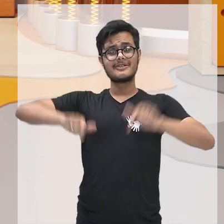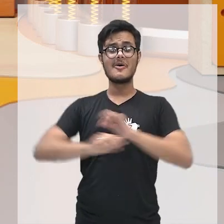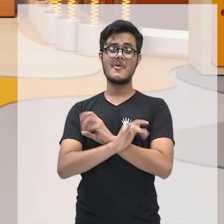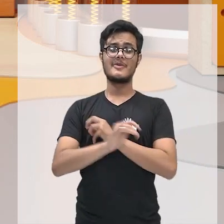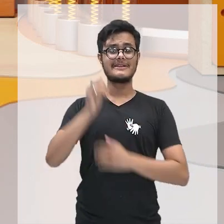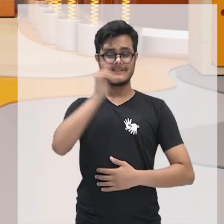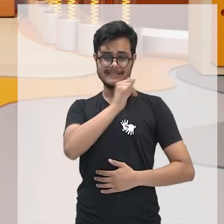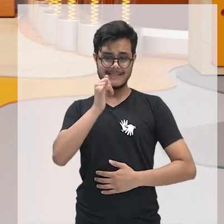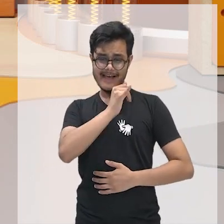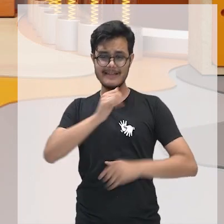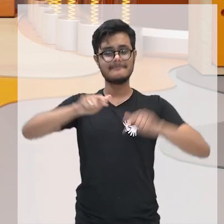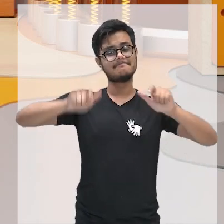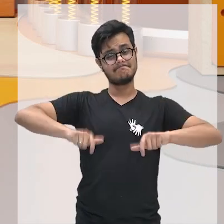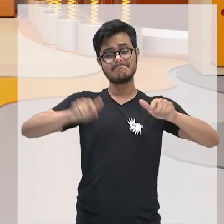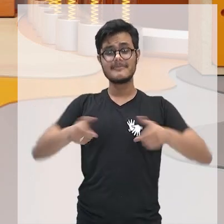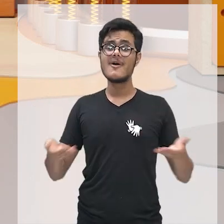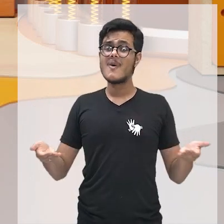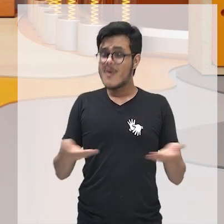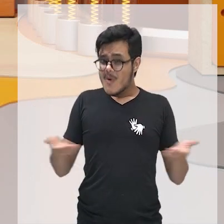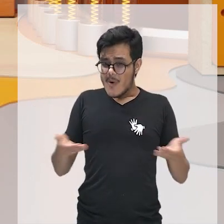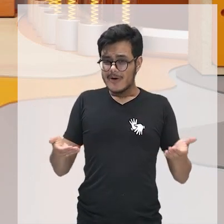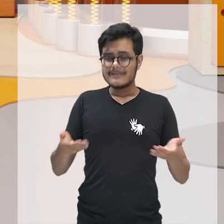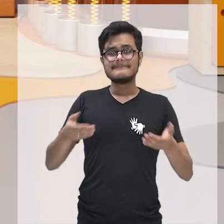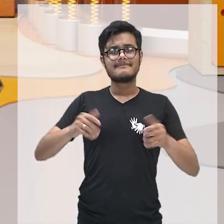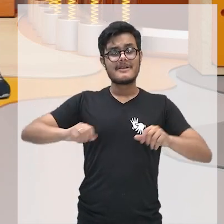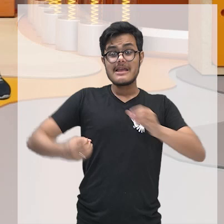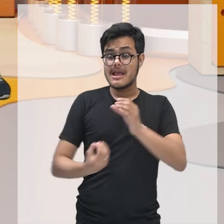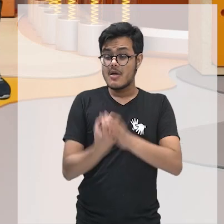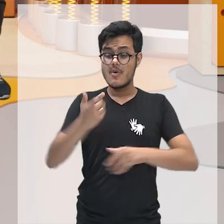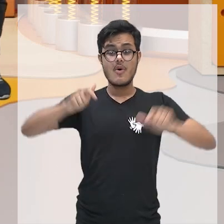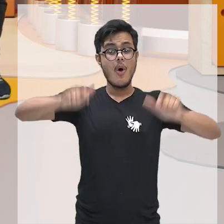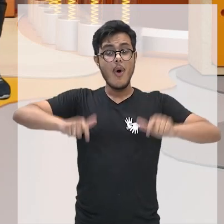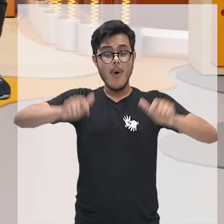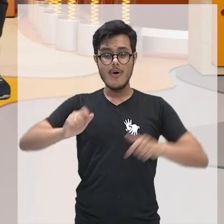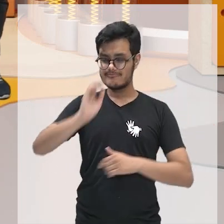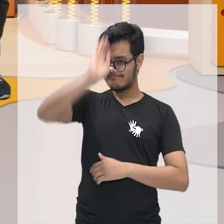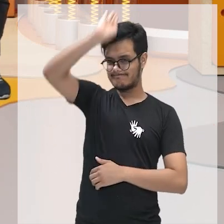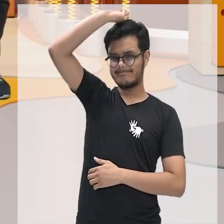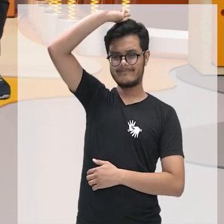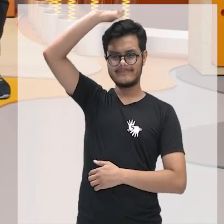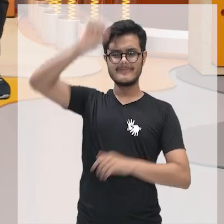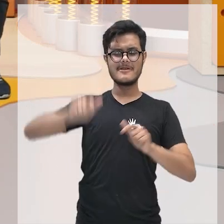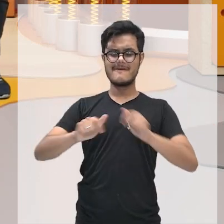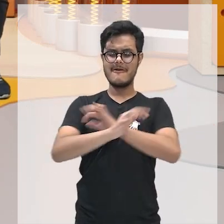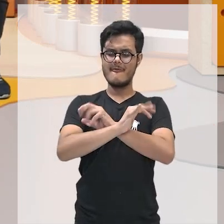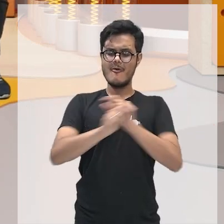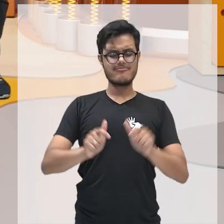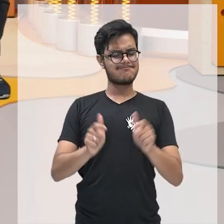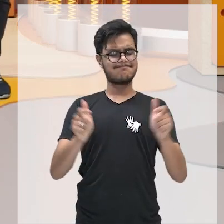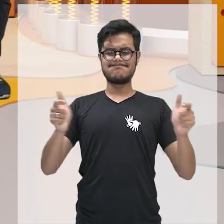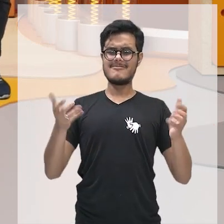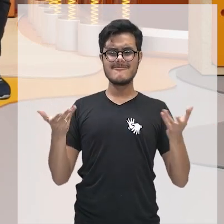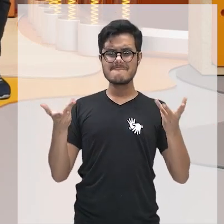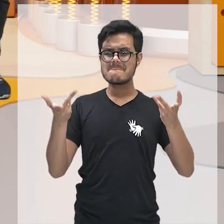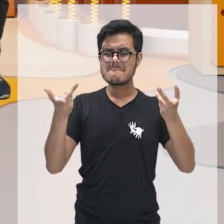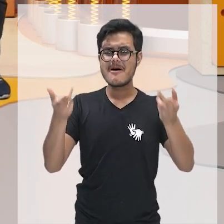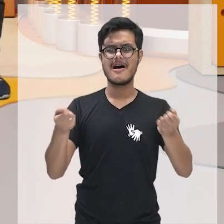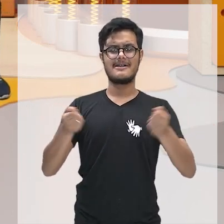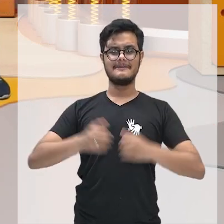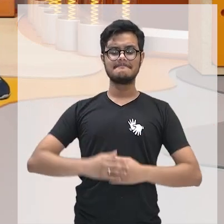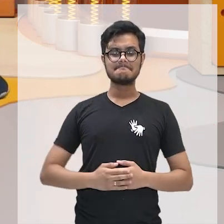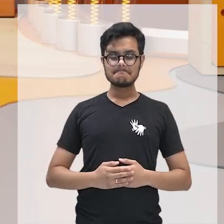aqui nessa região aonde Roma vai surgir Aonde a grande cidade de Roma vai surgir porque